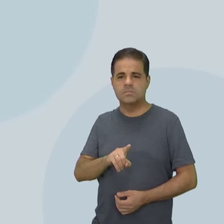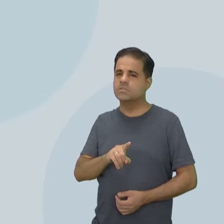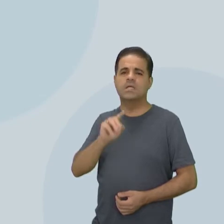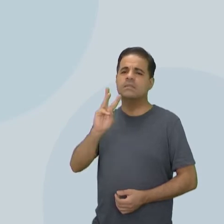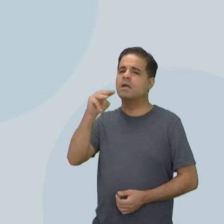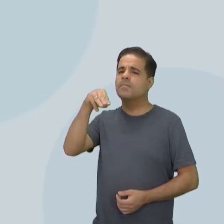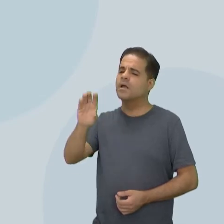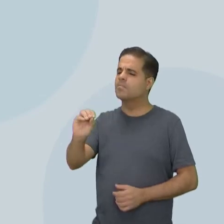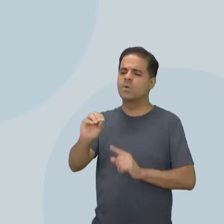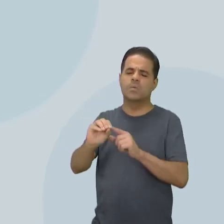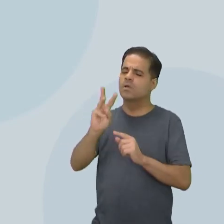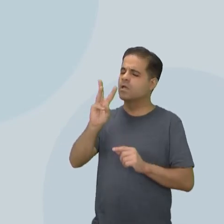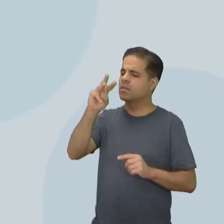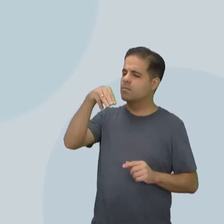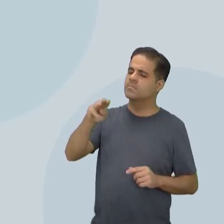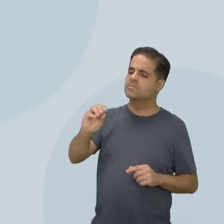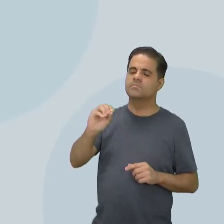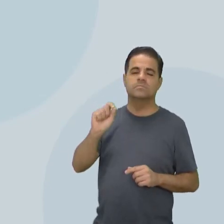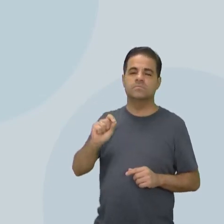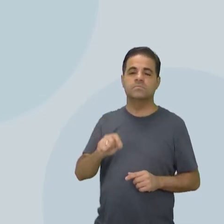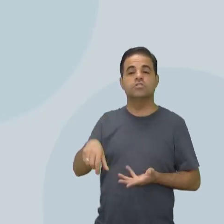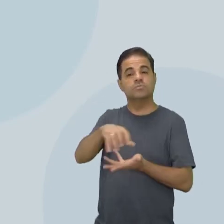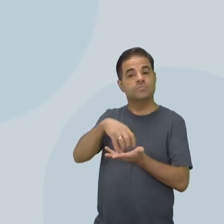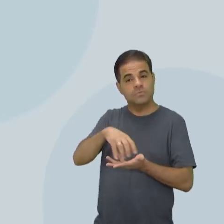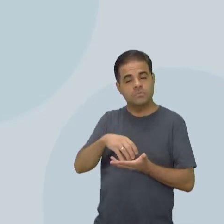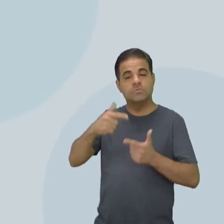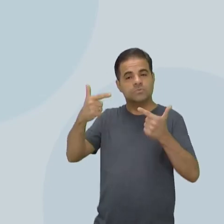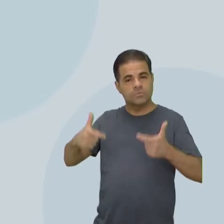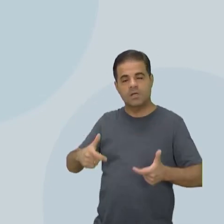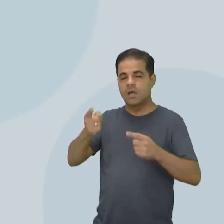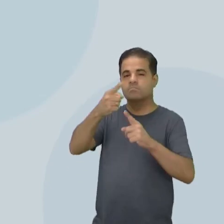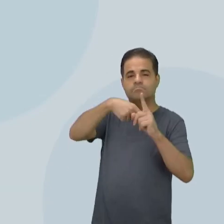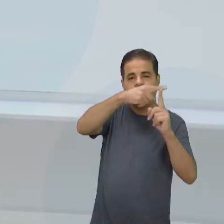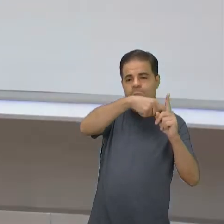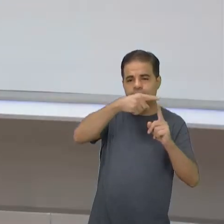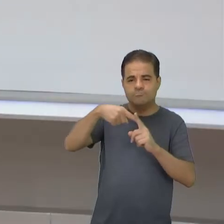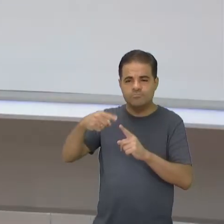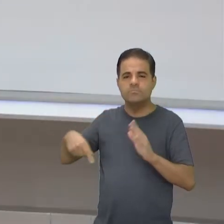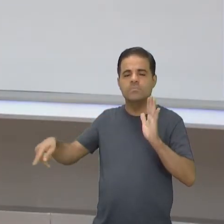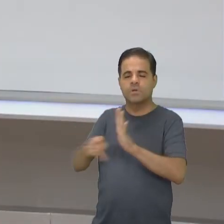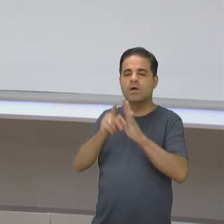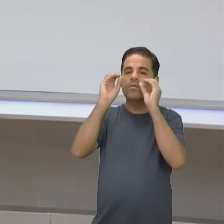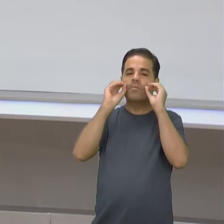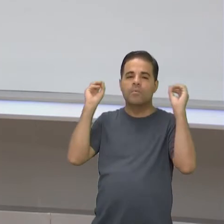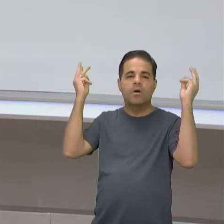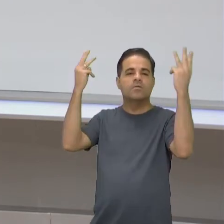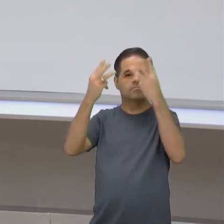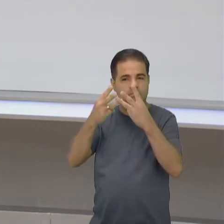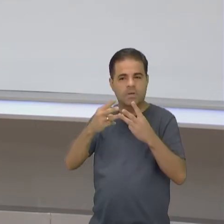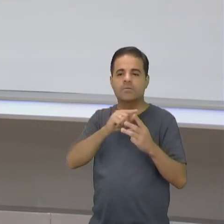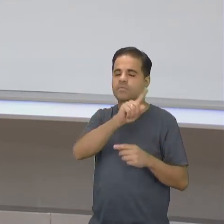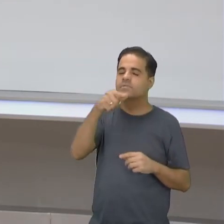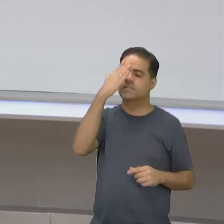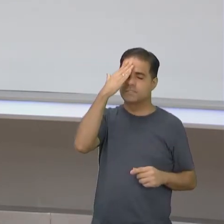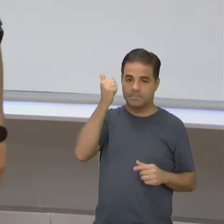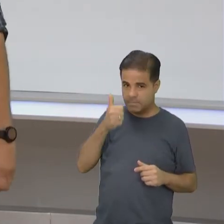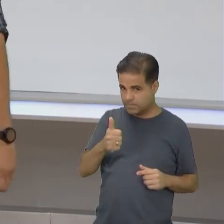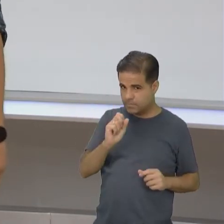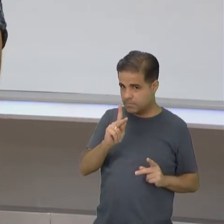o WMO? É o Departamento de Clima das Nações Unidas, tá bom? Só para informação para vocês.